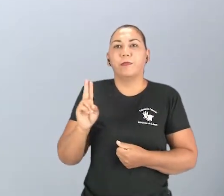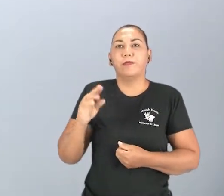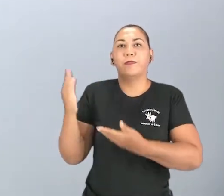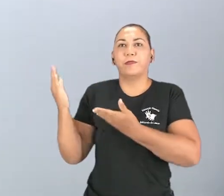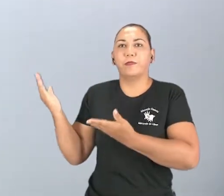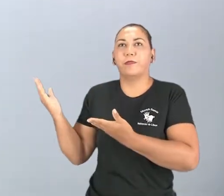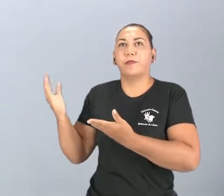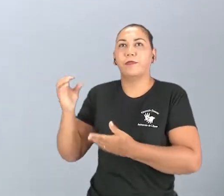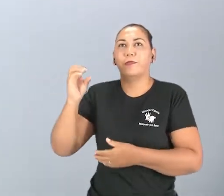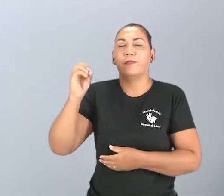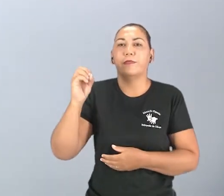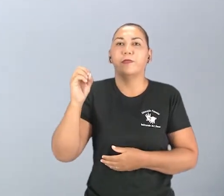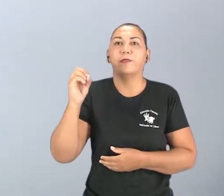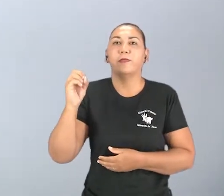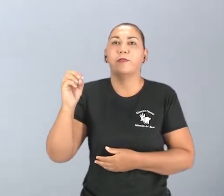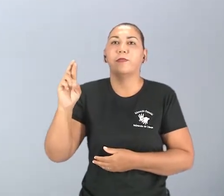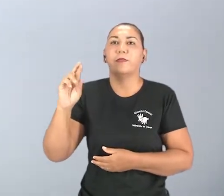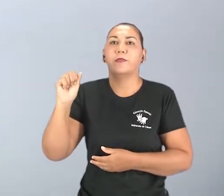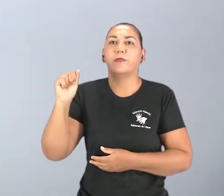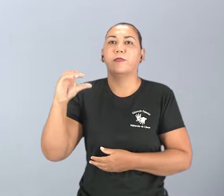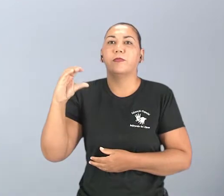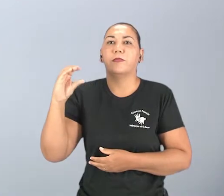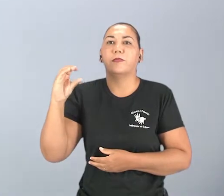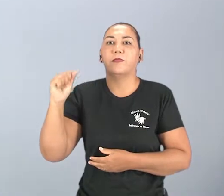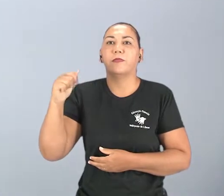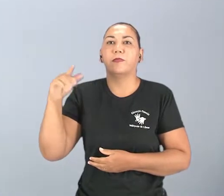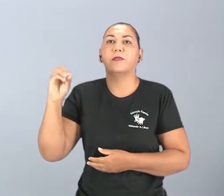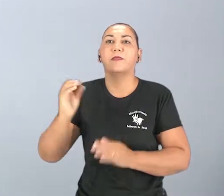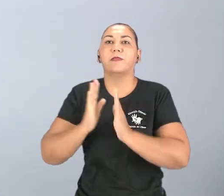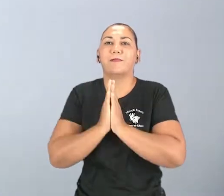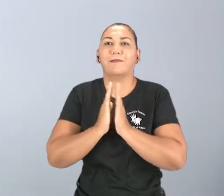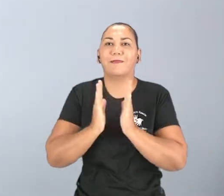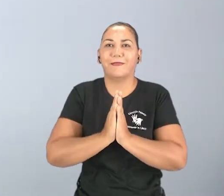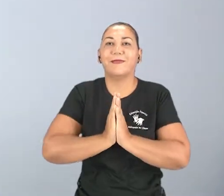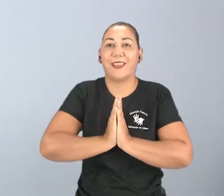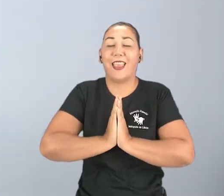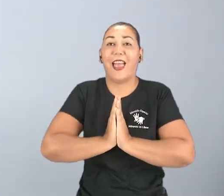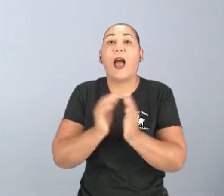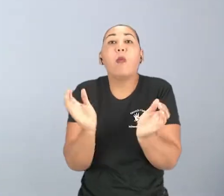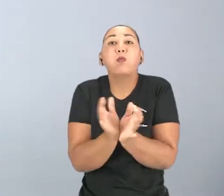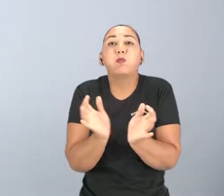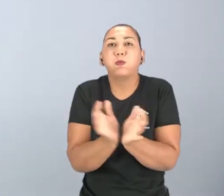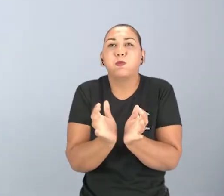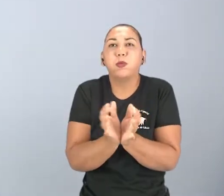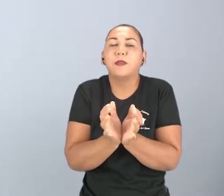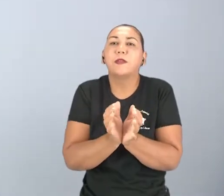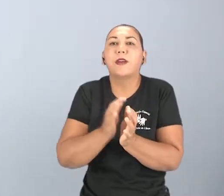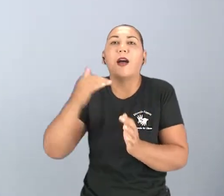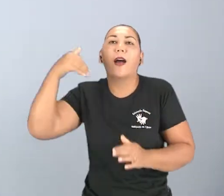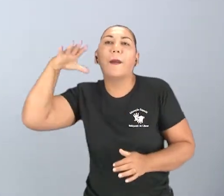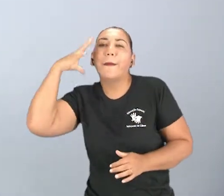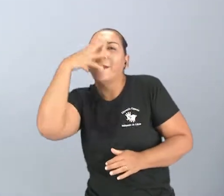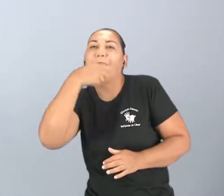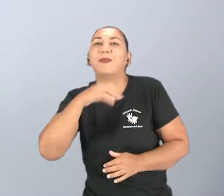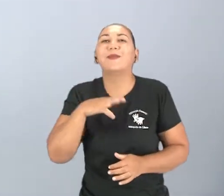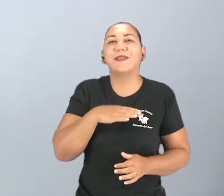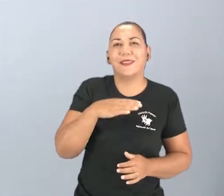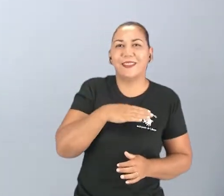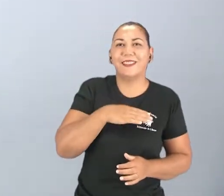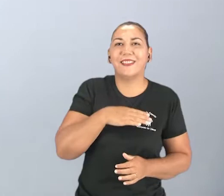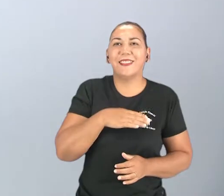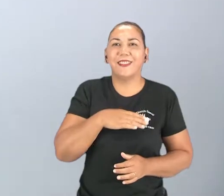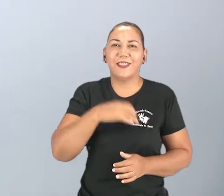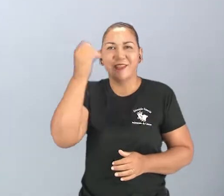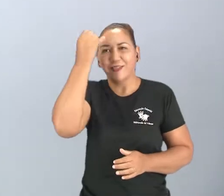é Oração. A banda que canta essa música é a banda mais bonita da cidade. É o nome da banda mesmo, gente. Criativo,